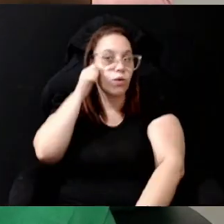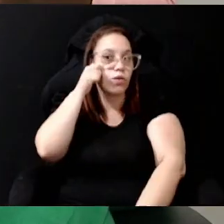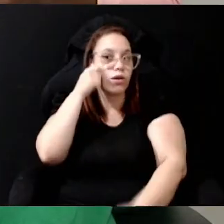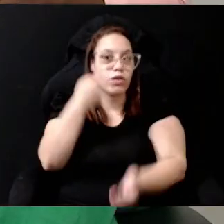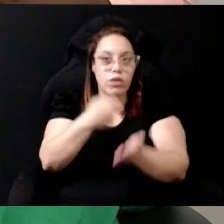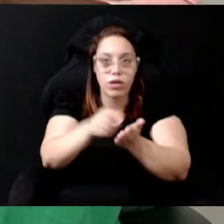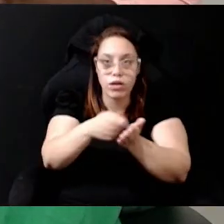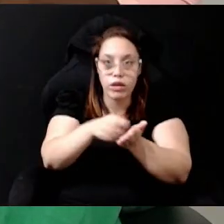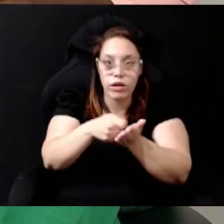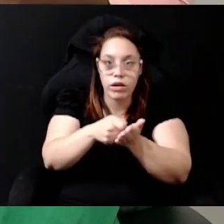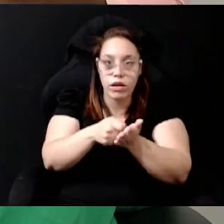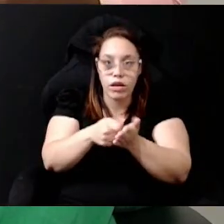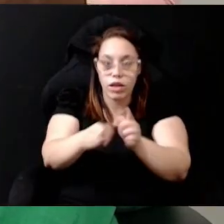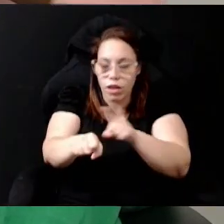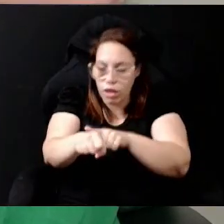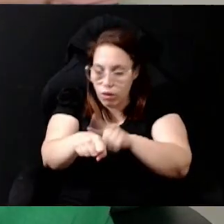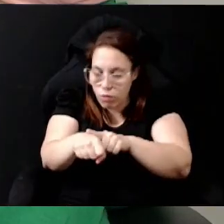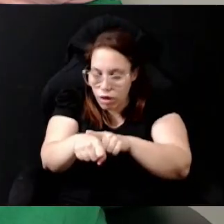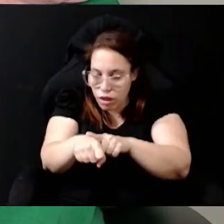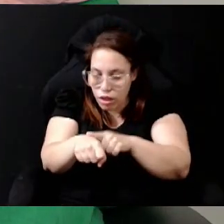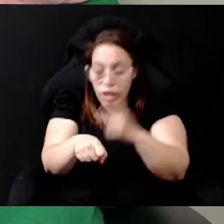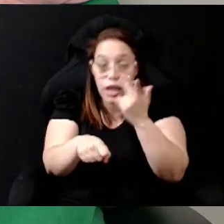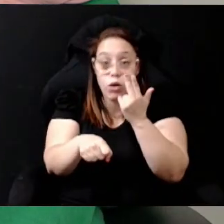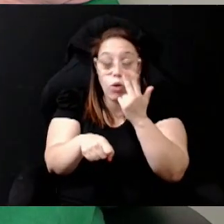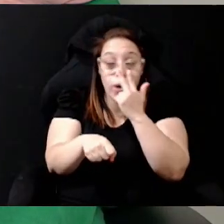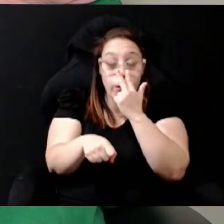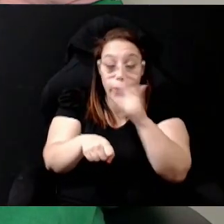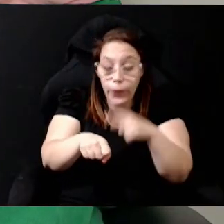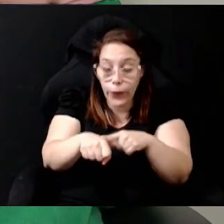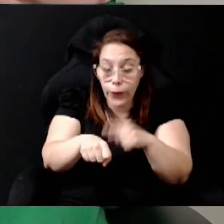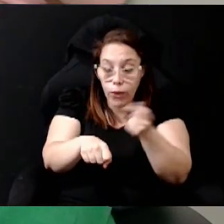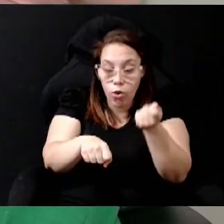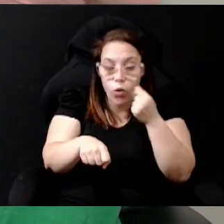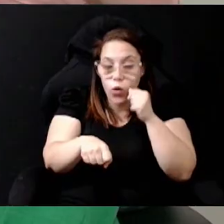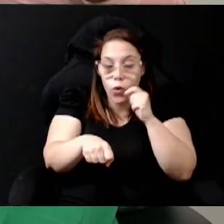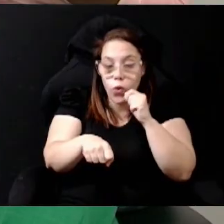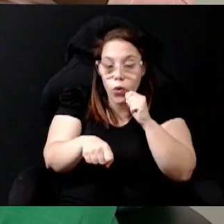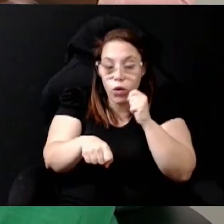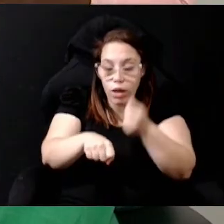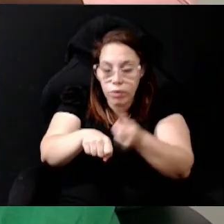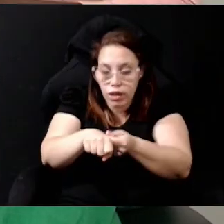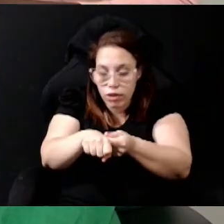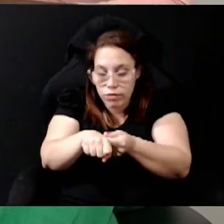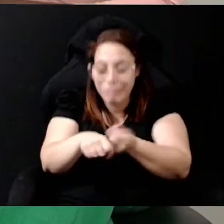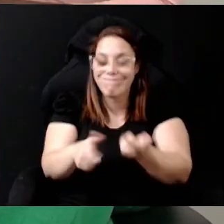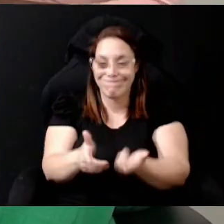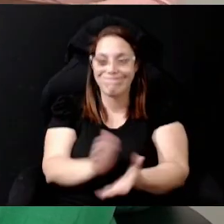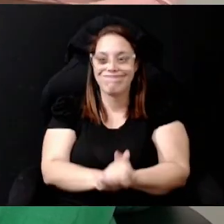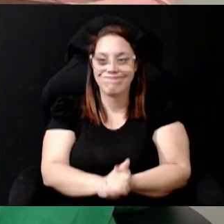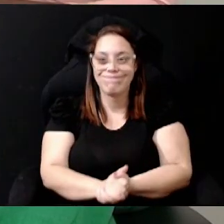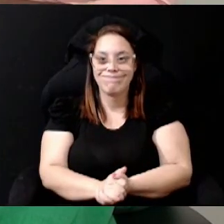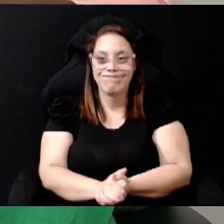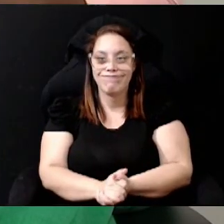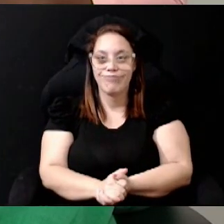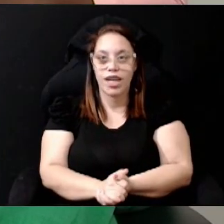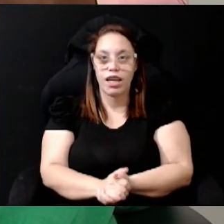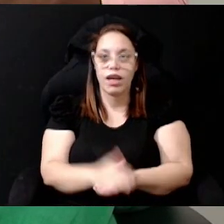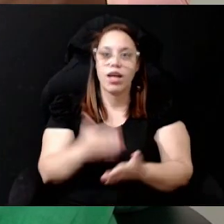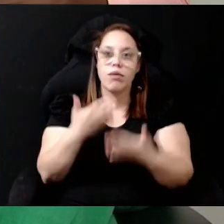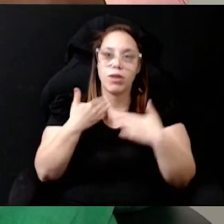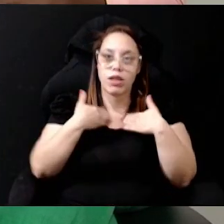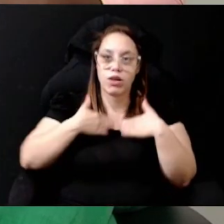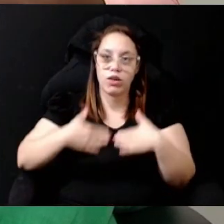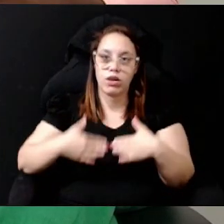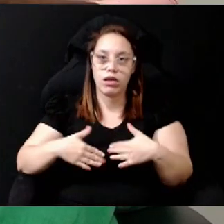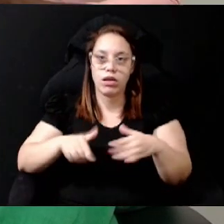é legal. Então, ele vai desenhar um amigo, ele pega o lápis, coloca na pele para ver se é o mesmo tom, e vai desenhar com muito respeito, né? Então, para as crianças, acho